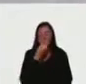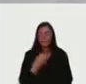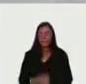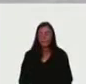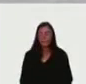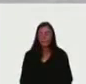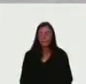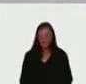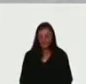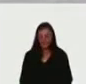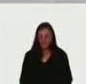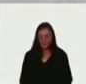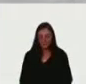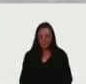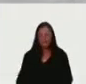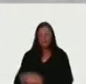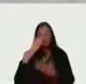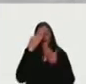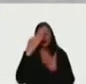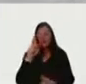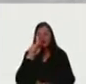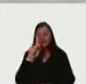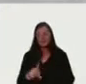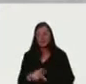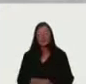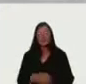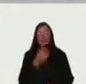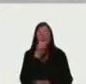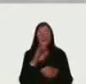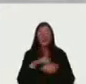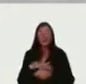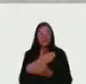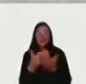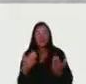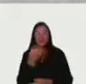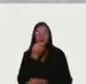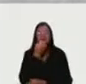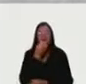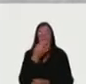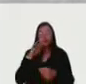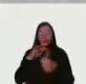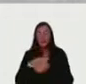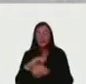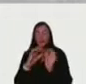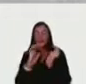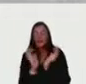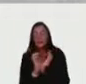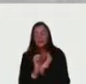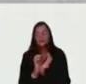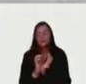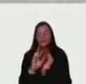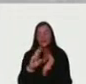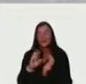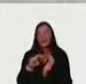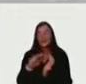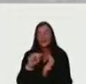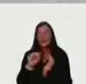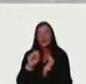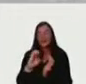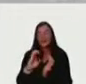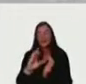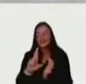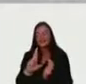Obrigada, senhor presidente. Boa noite a todos. Boa noite à equipe da OSC Renascer. Que delícia. Vamos estar votando,